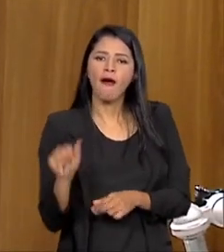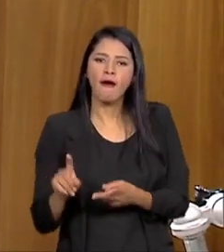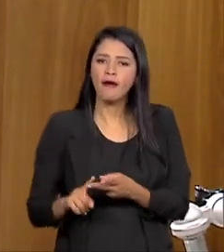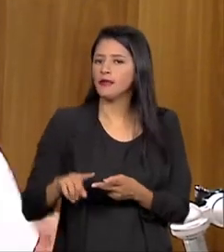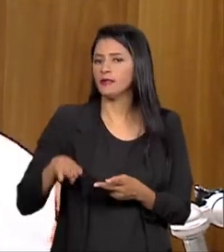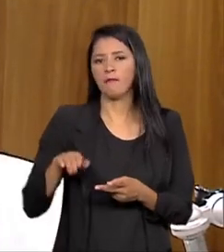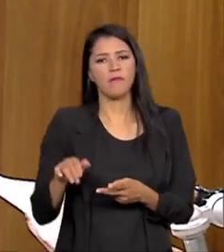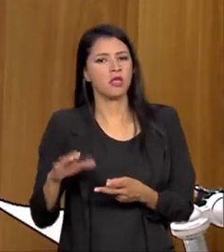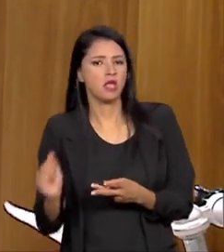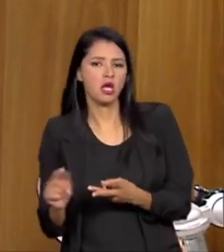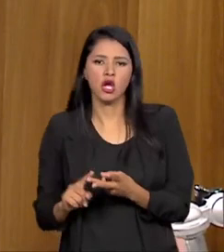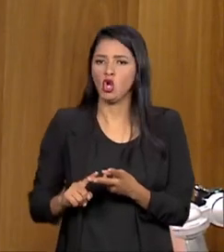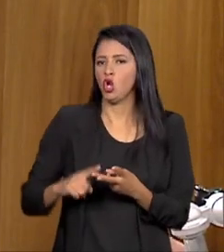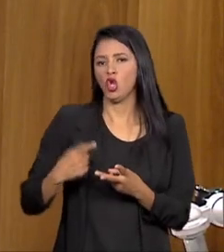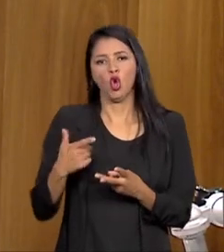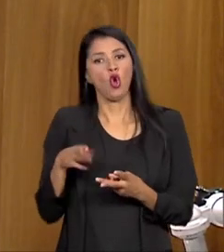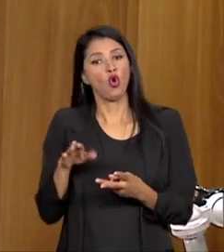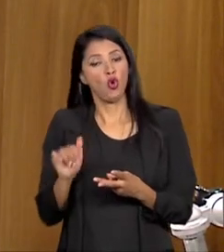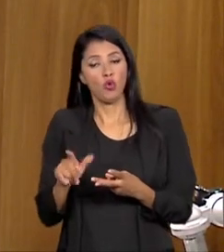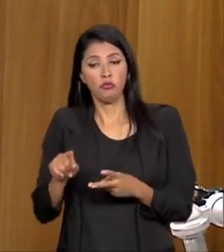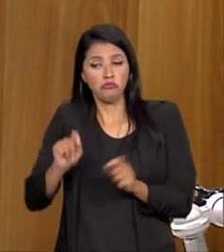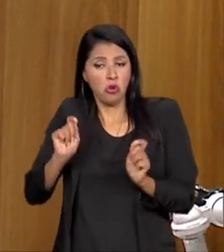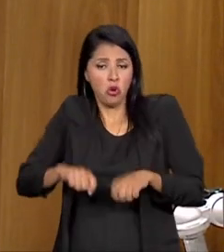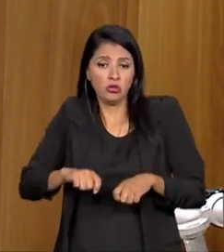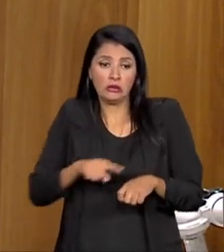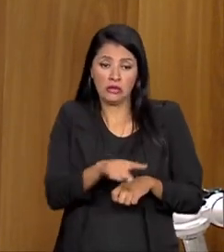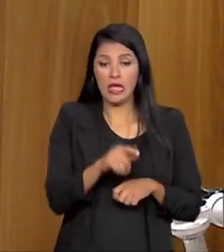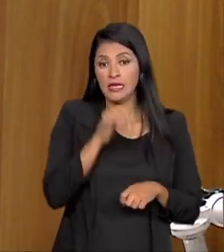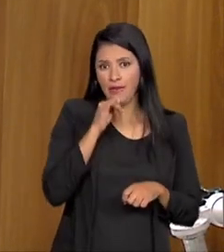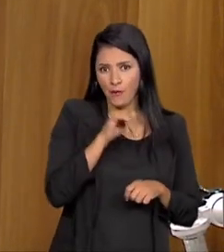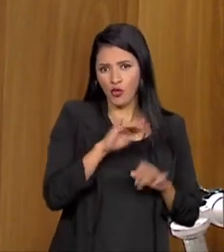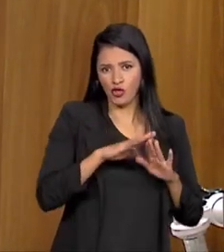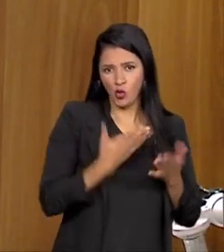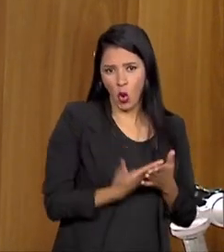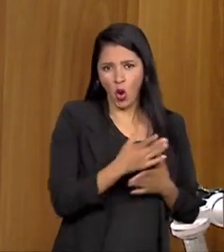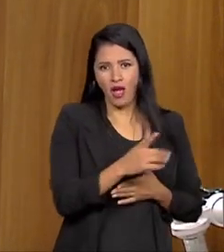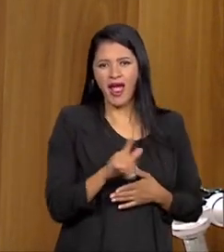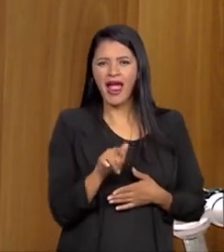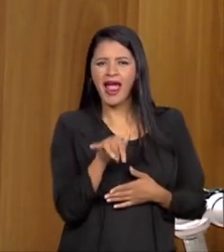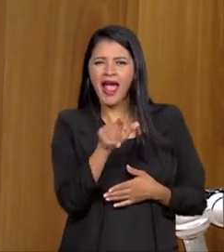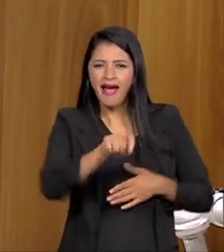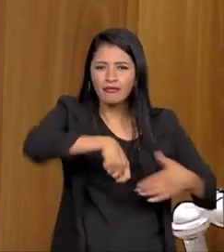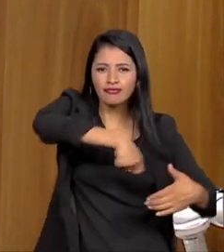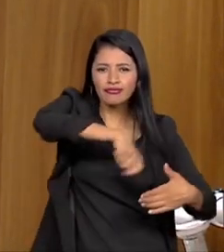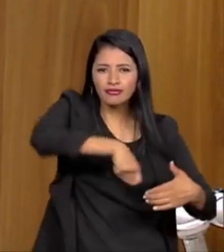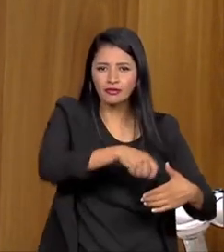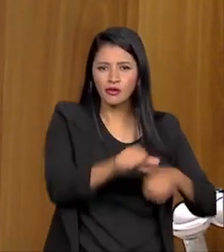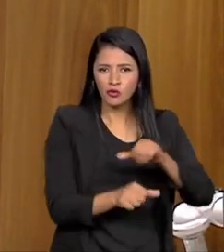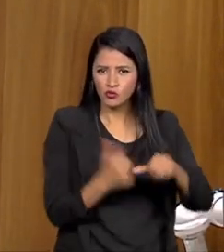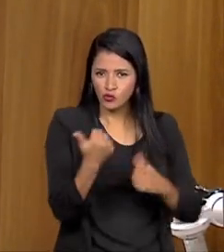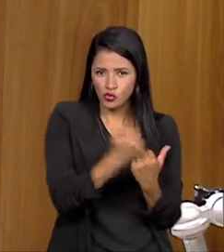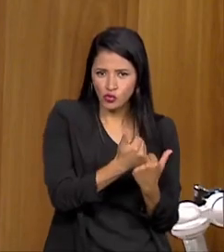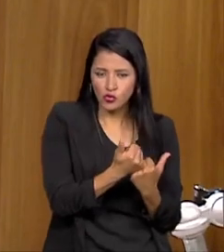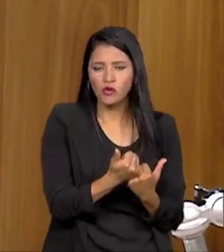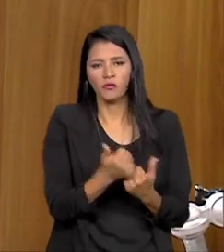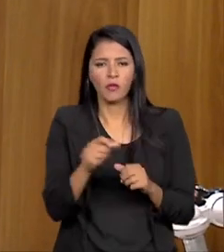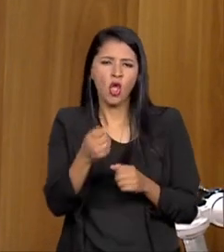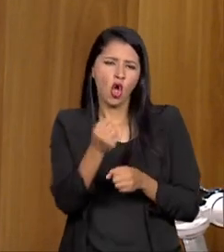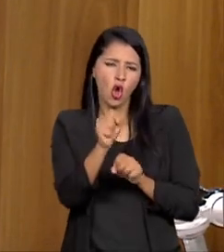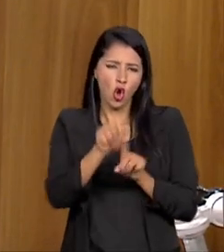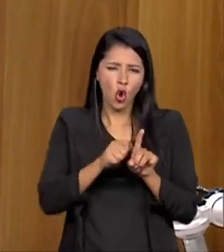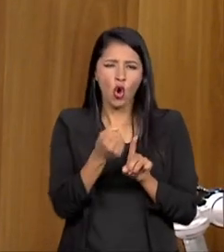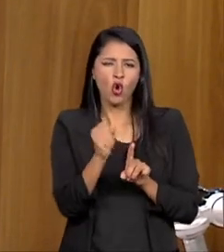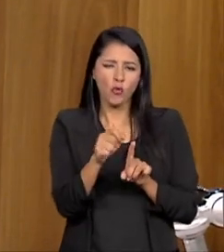biofertilizante no caso das escolas eles substituiu o gás da cantina e uma escola que nós fizemos a primeira instalação praticamente oito meses atrás